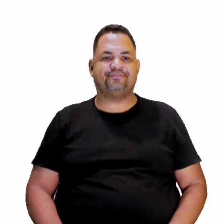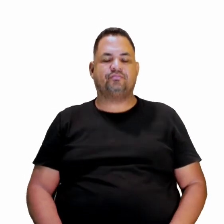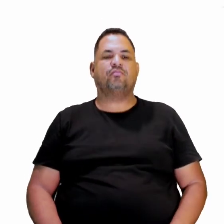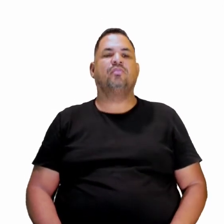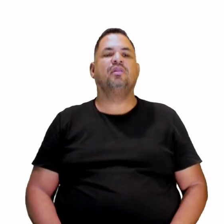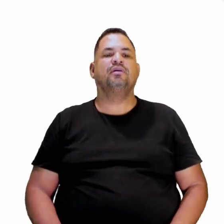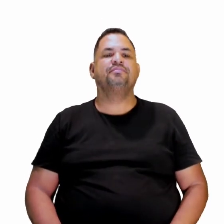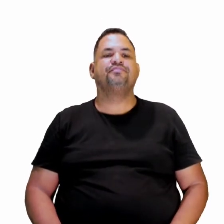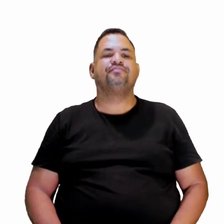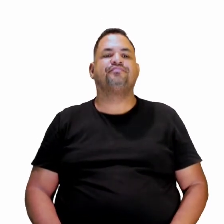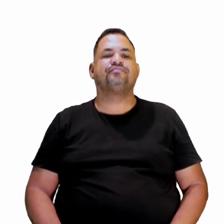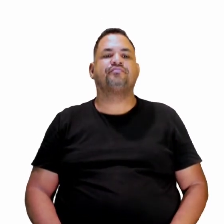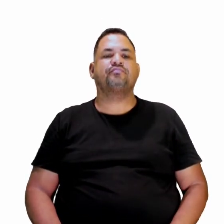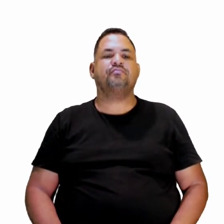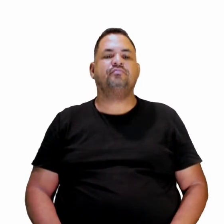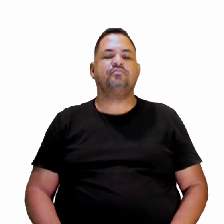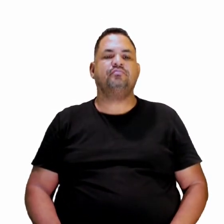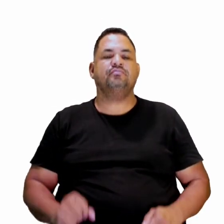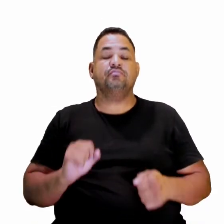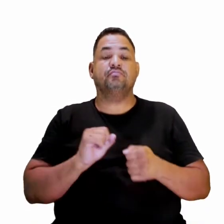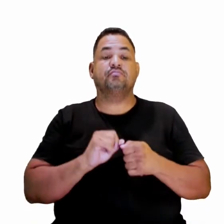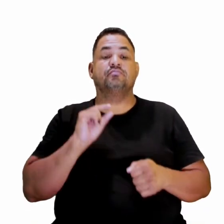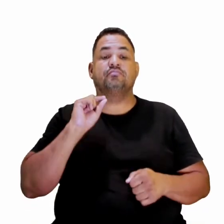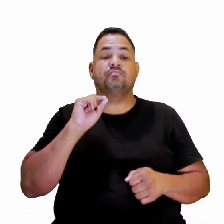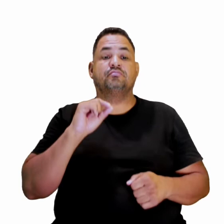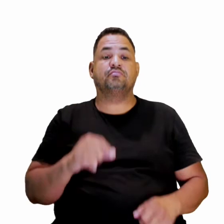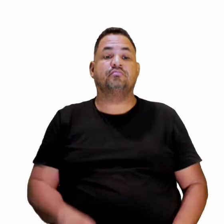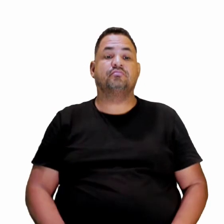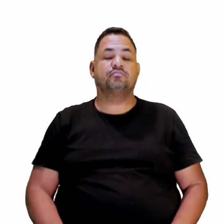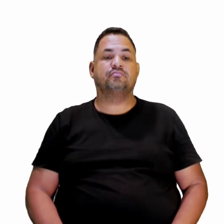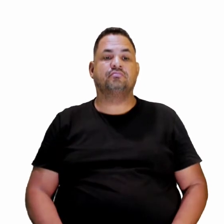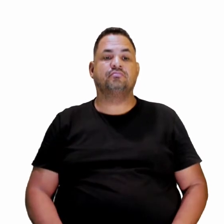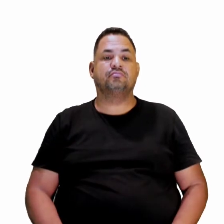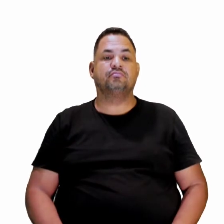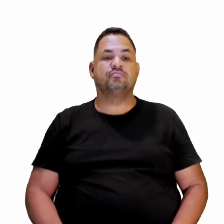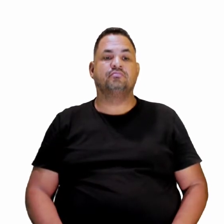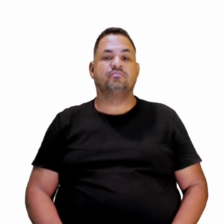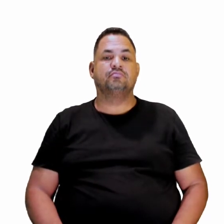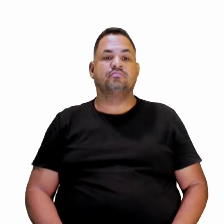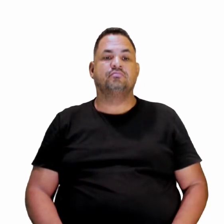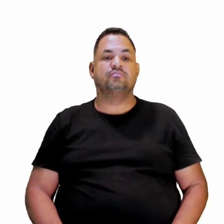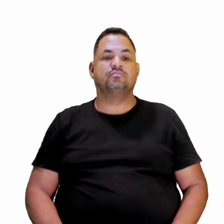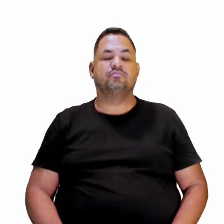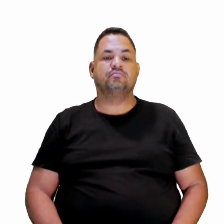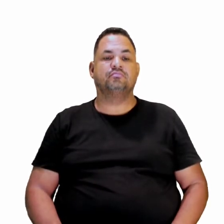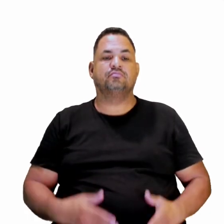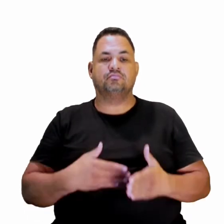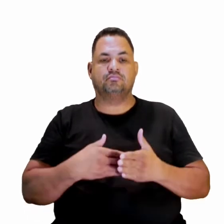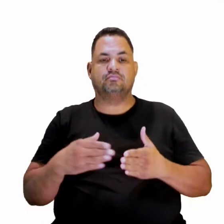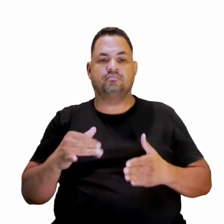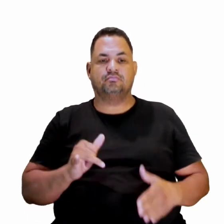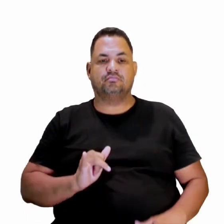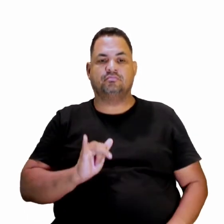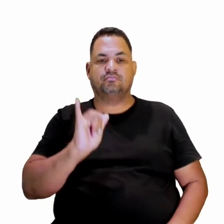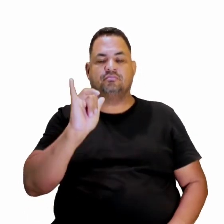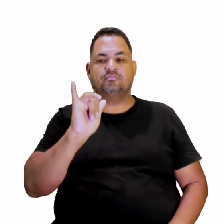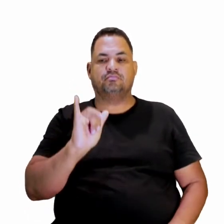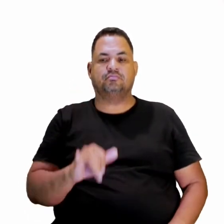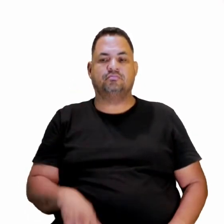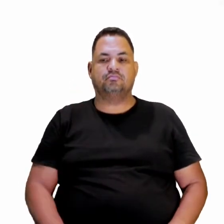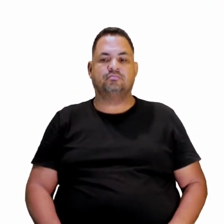você vai fazer o quê? Você vai tirar o Y, certo?